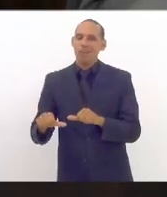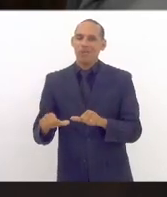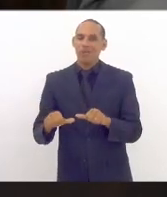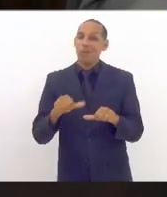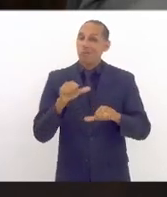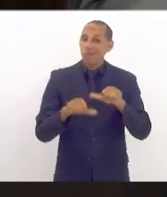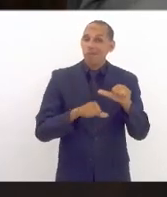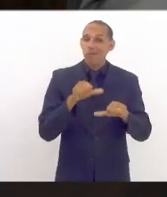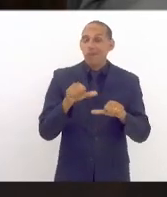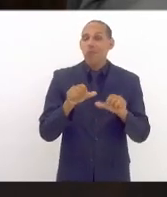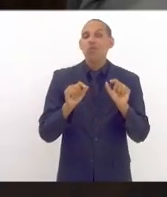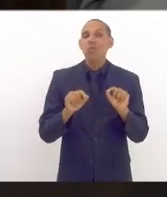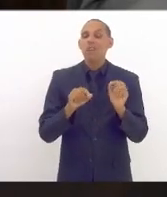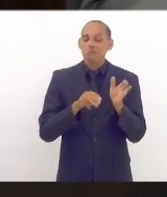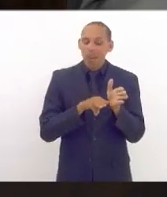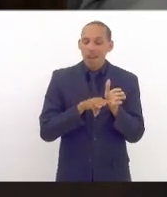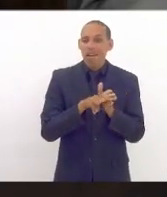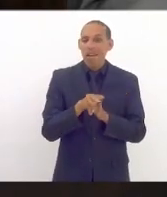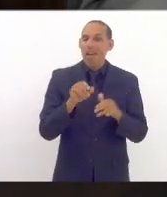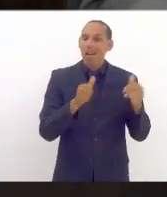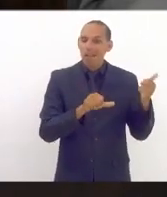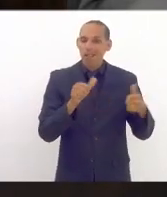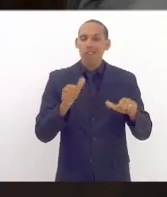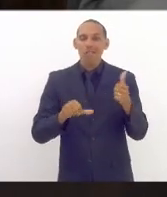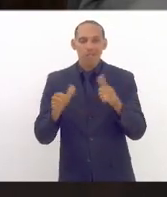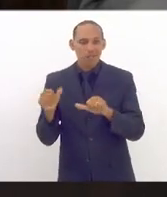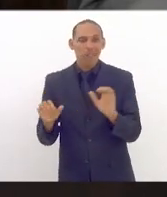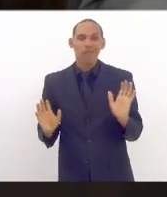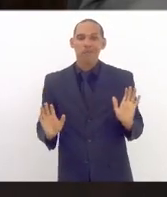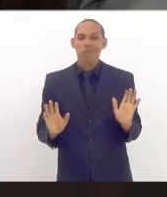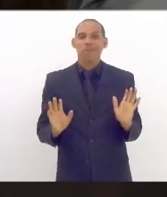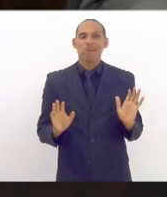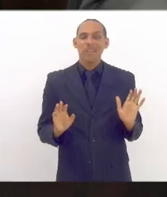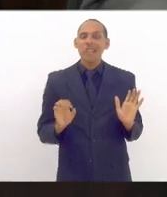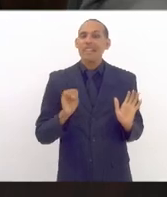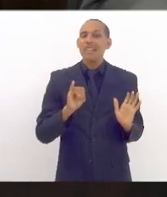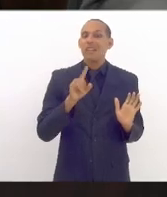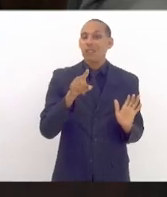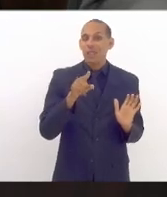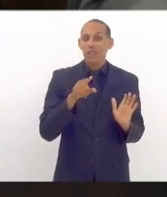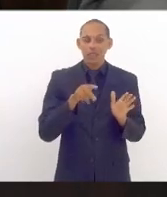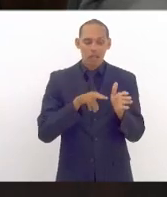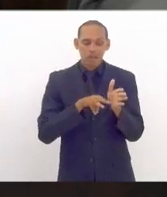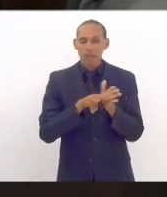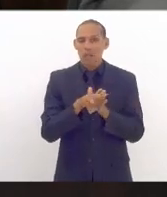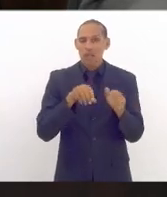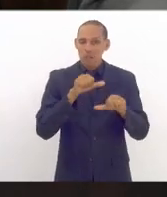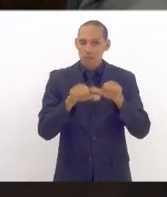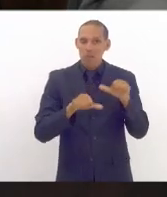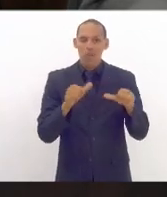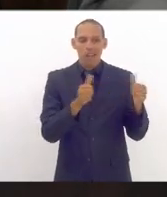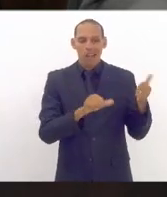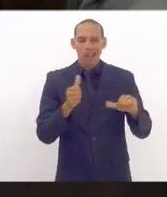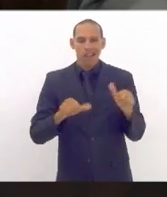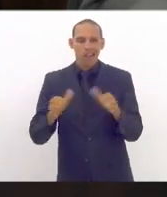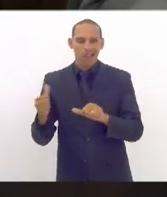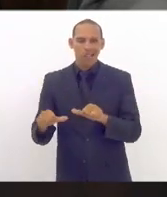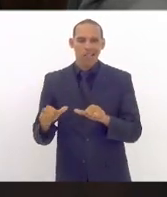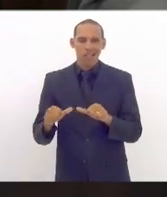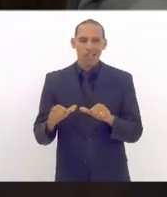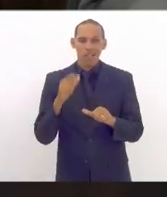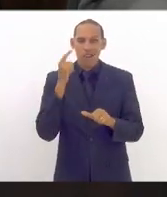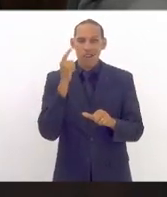mudou a metodologia de avaliação se você muda uma metodologia de avaliação e